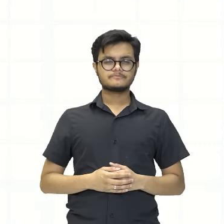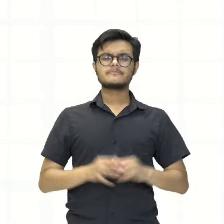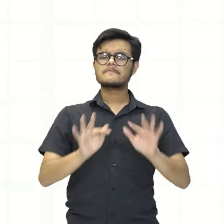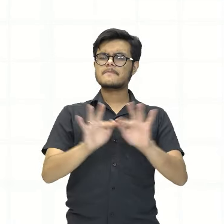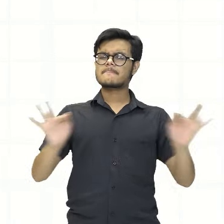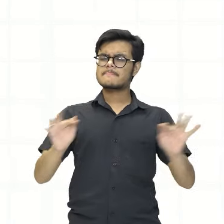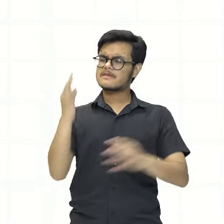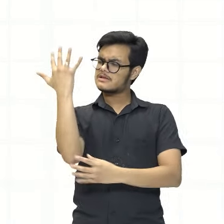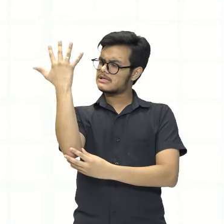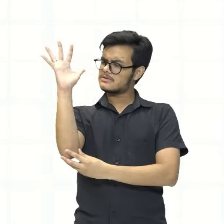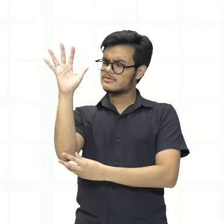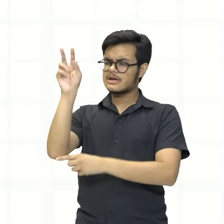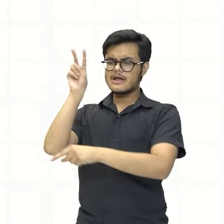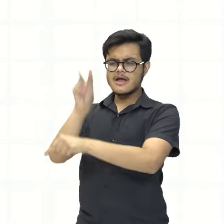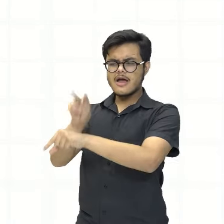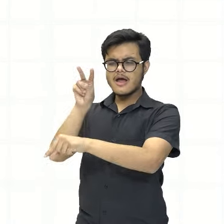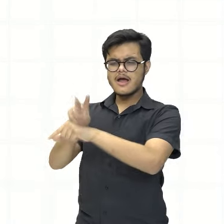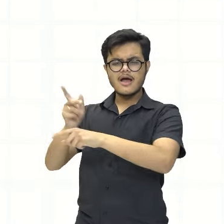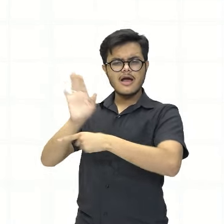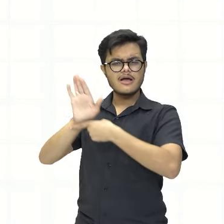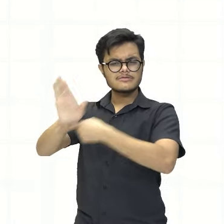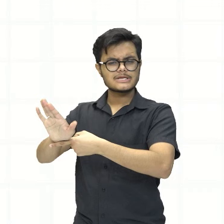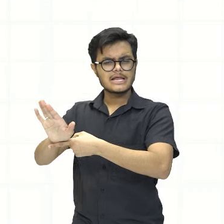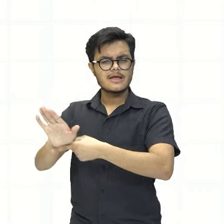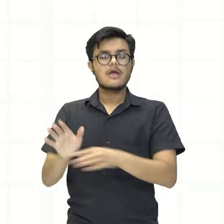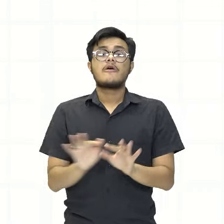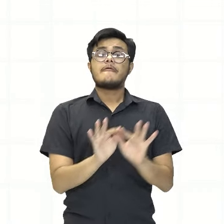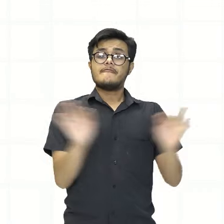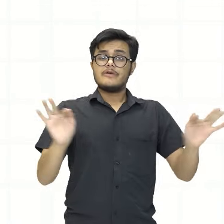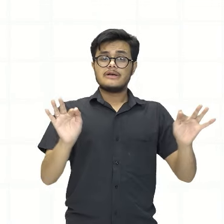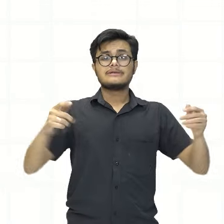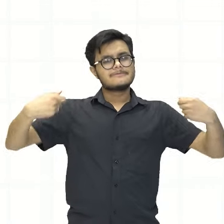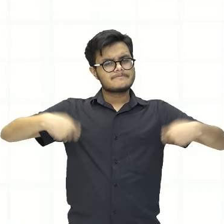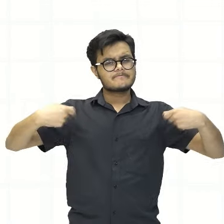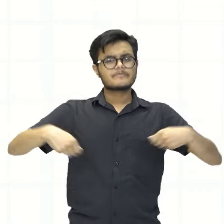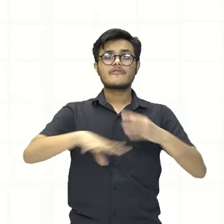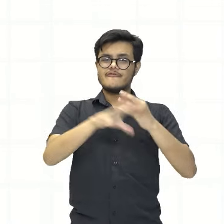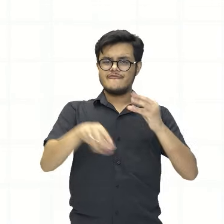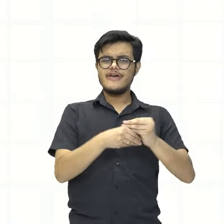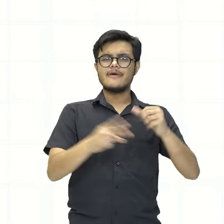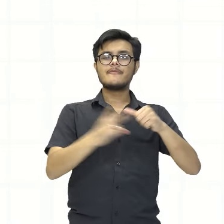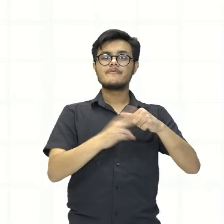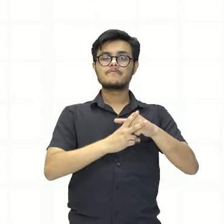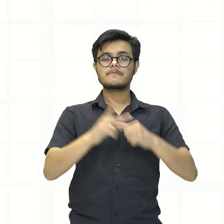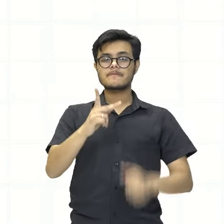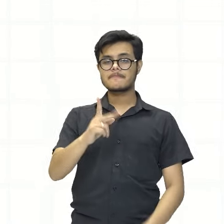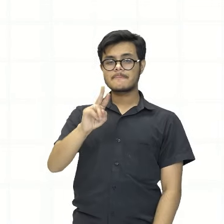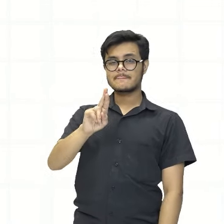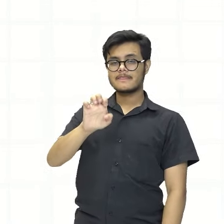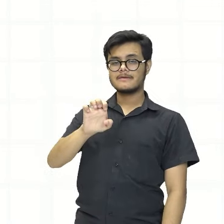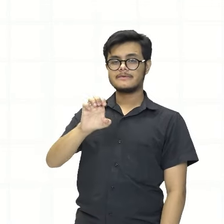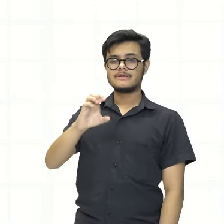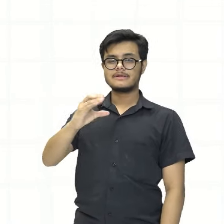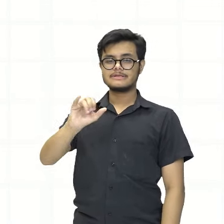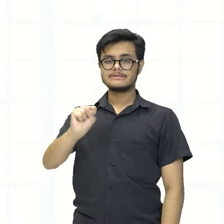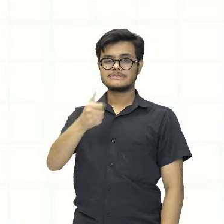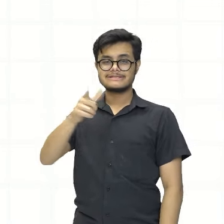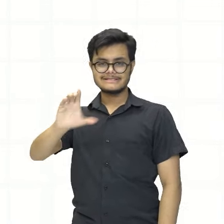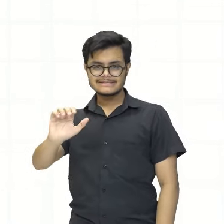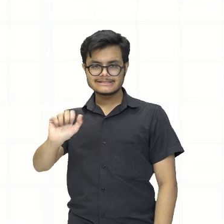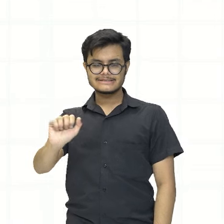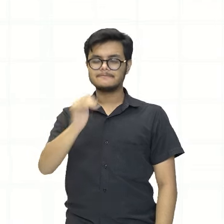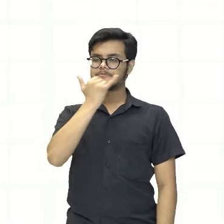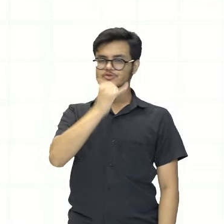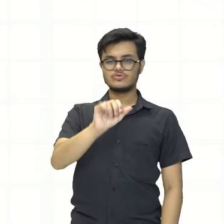de ajuda isto é uma oração sim é uma oração por tem verbo Qual é o verbo precisa Então